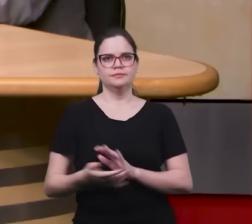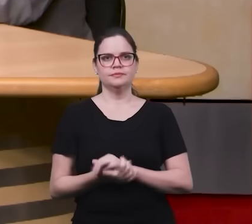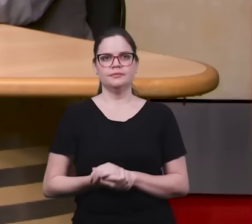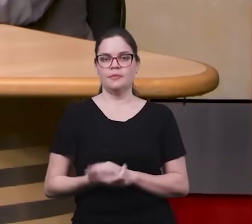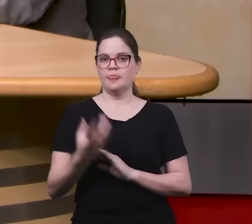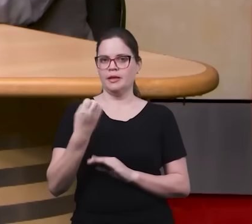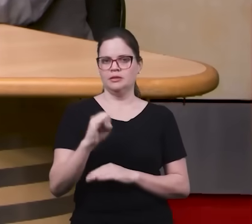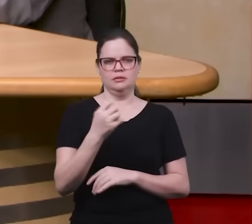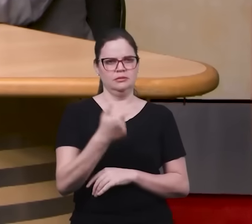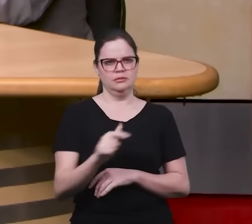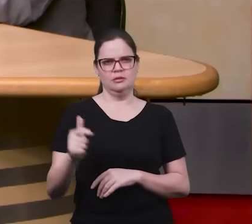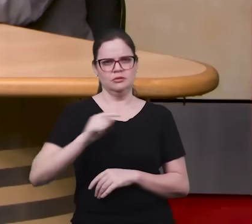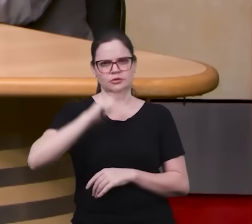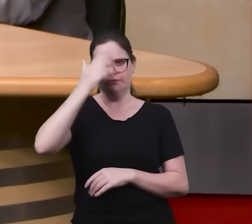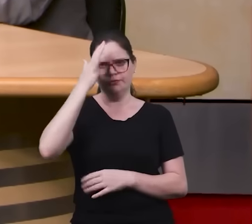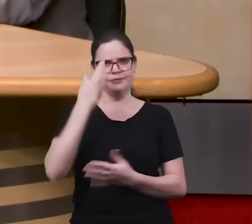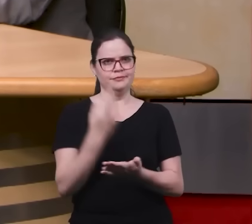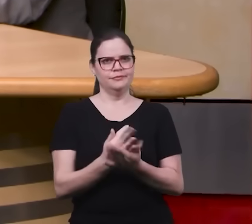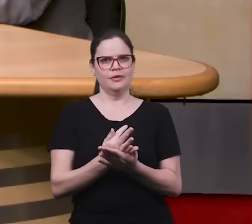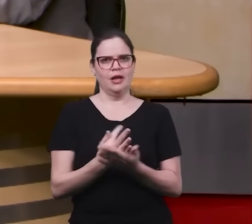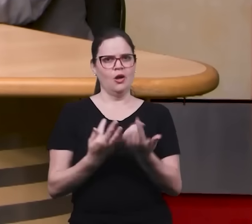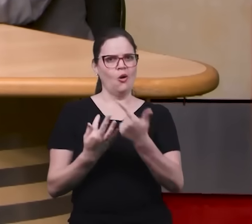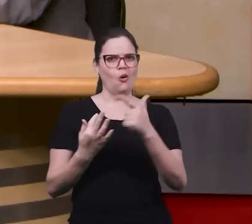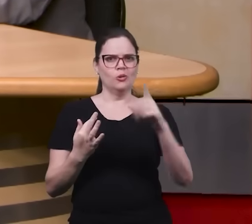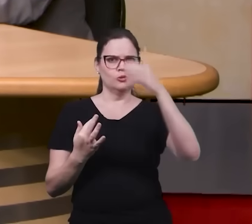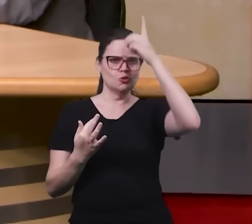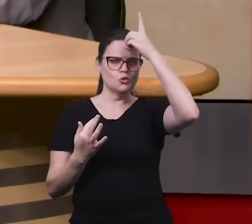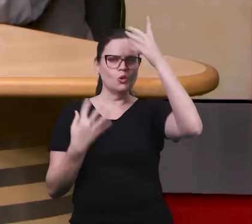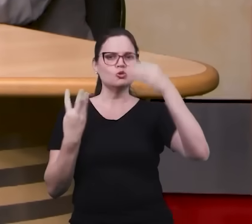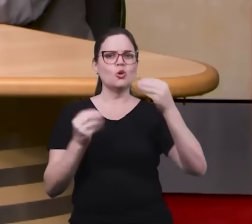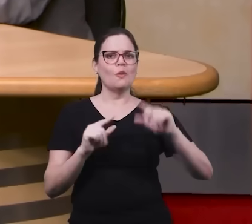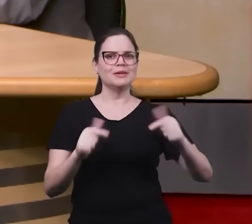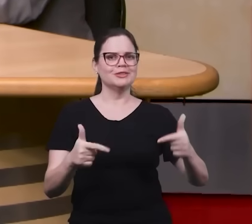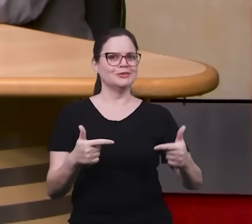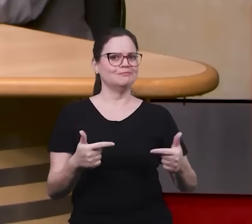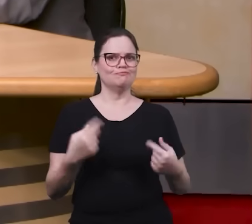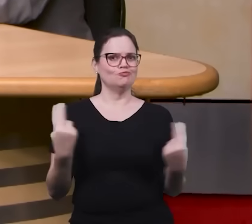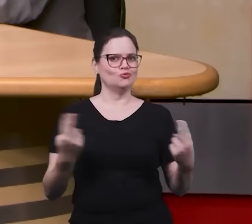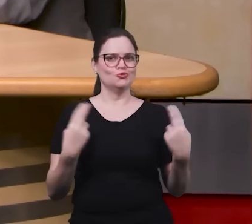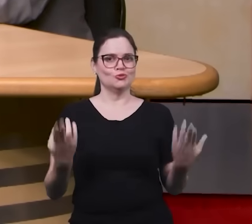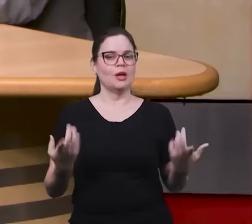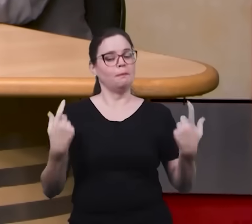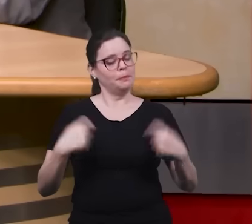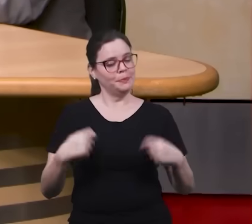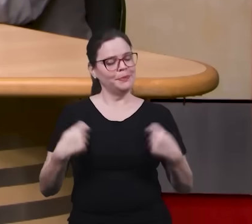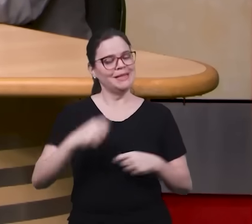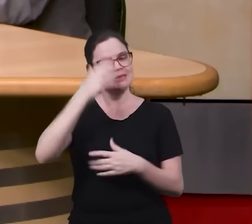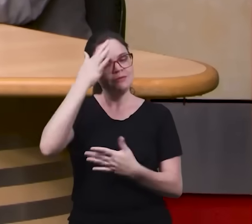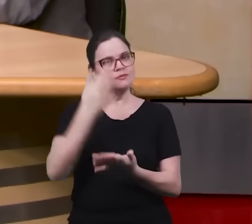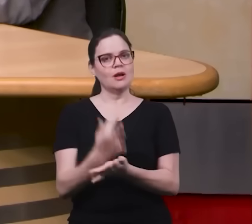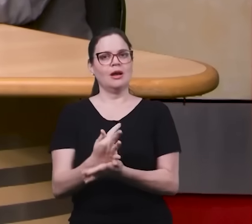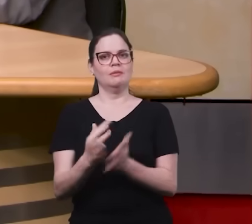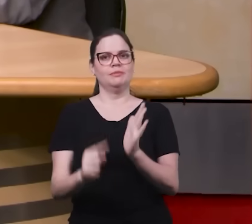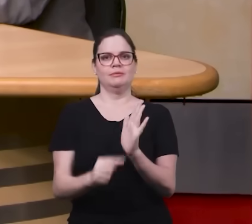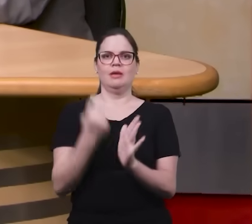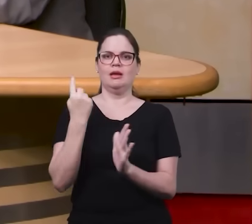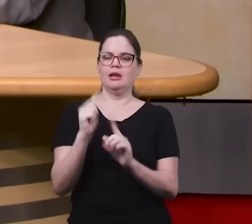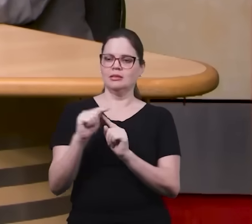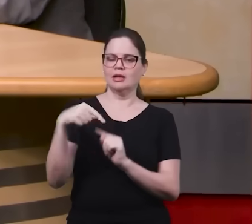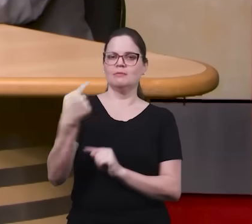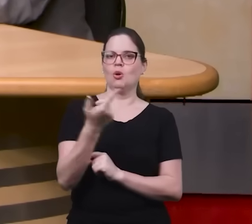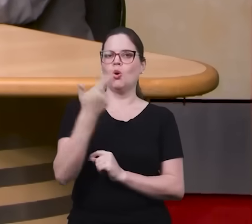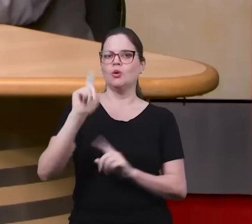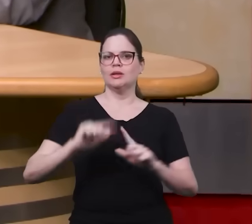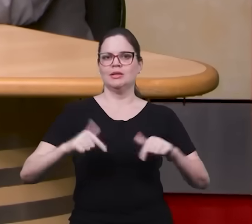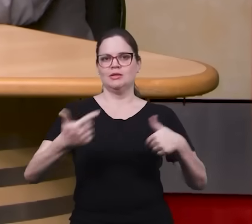Sem o dom de fé, muitos outros dons não se manifestam. Claro. Porque a pessoa não tem como entregar. Tem sem a fé, não consegue entregar os demais dons.